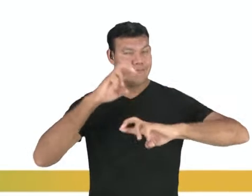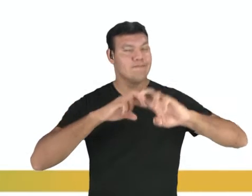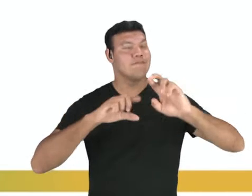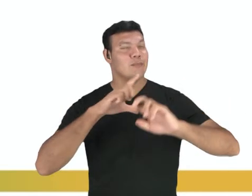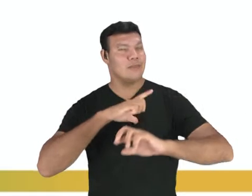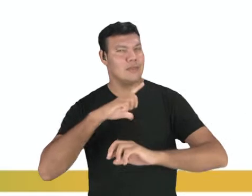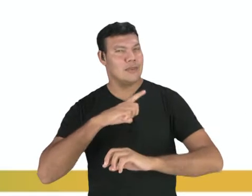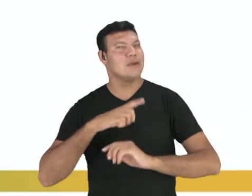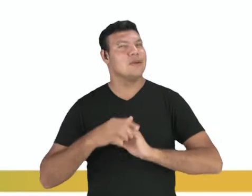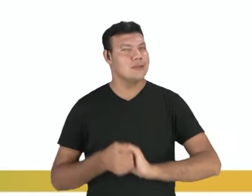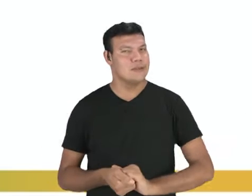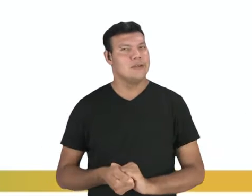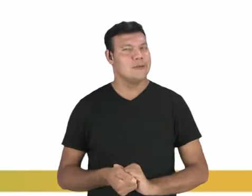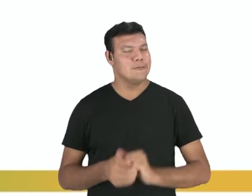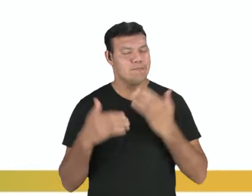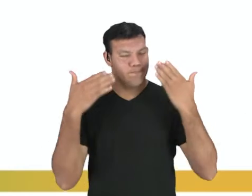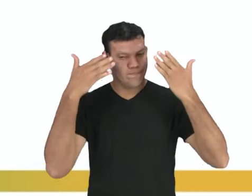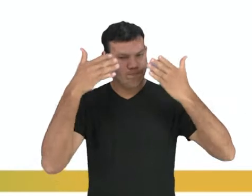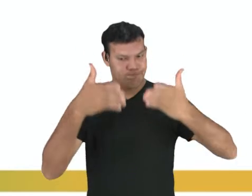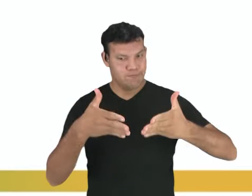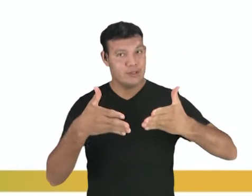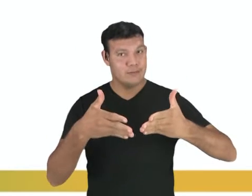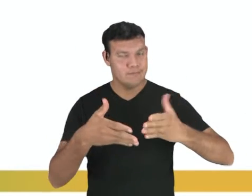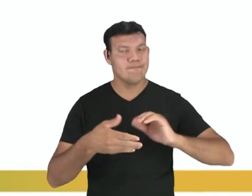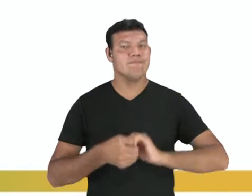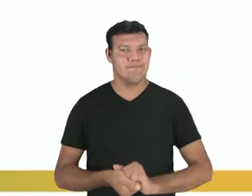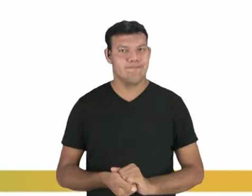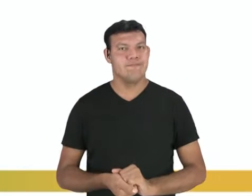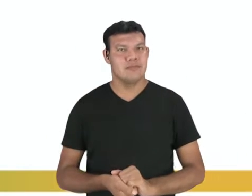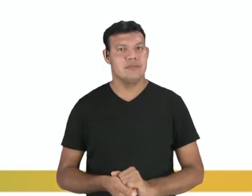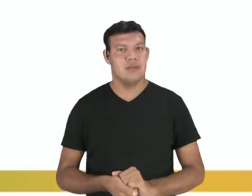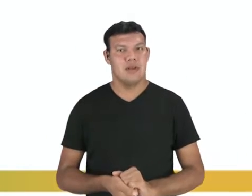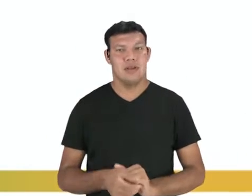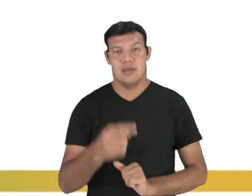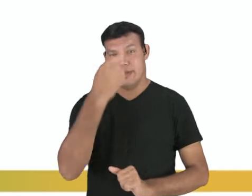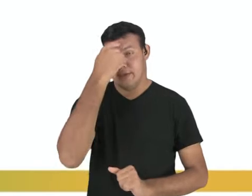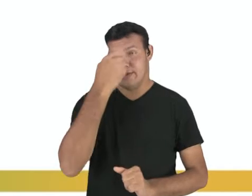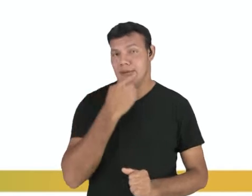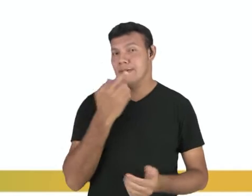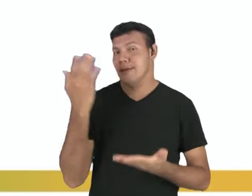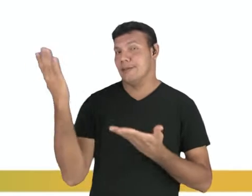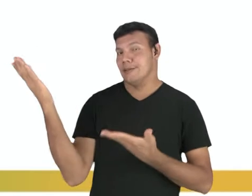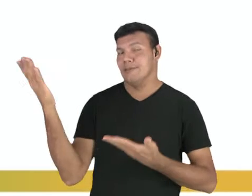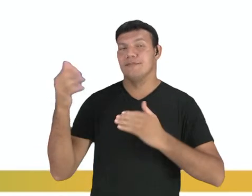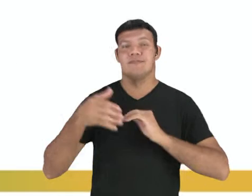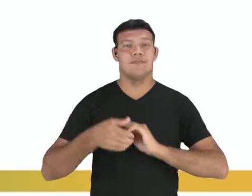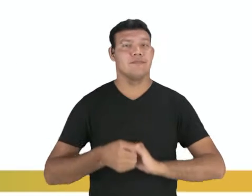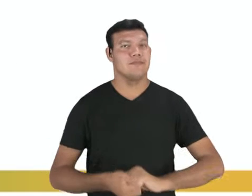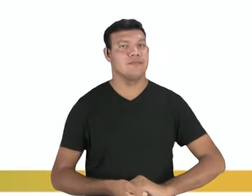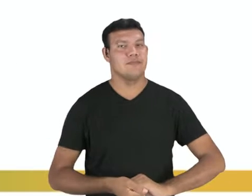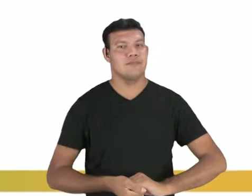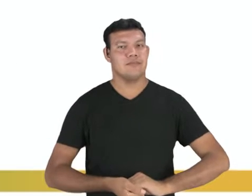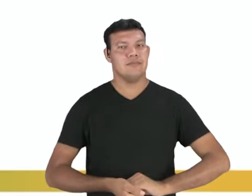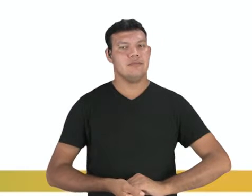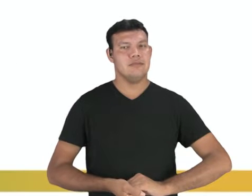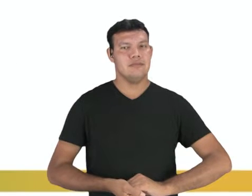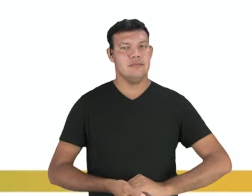eu deixei bem parecido na figuração tá e